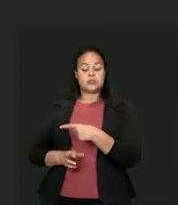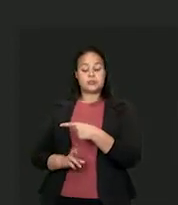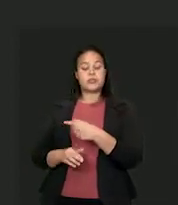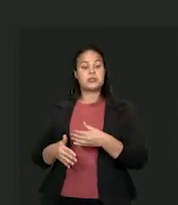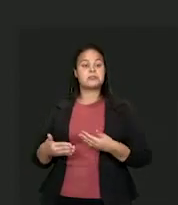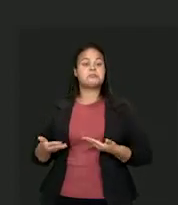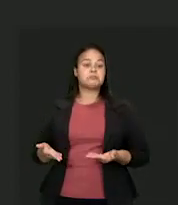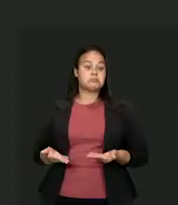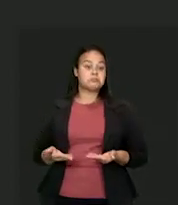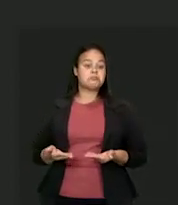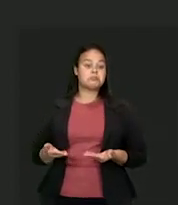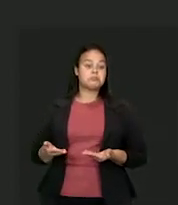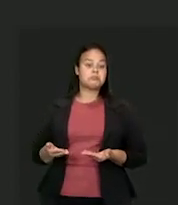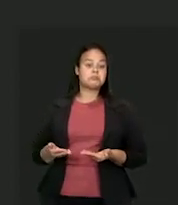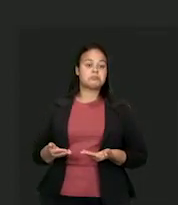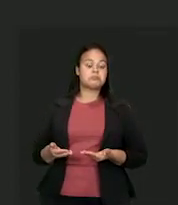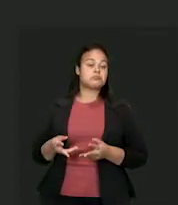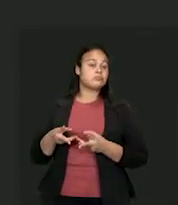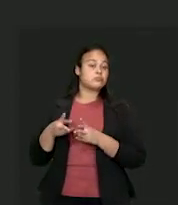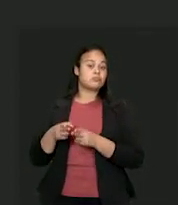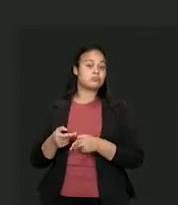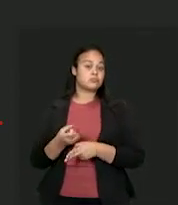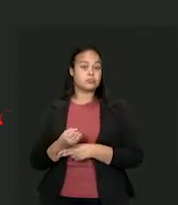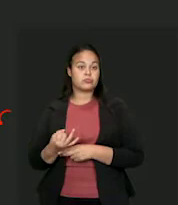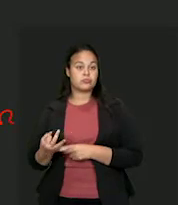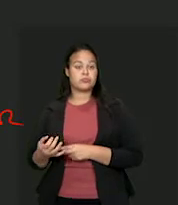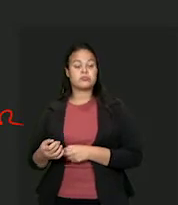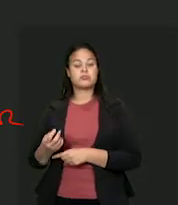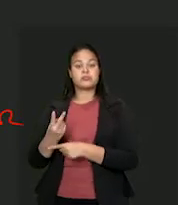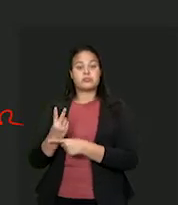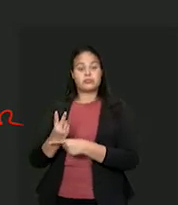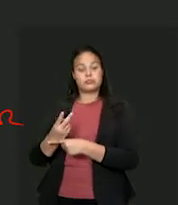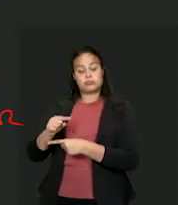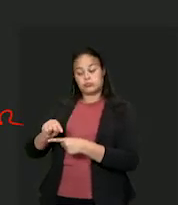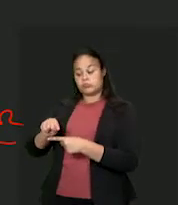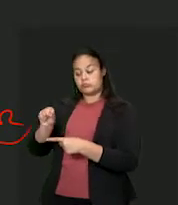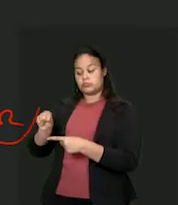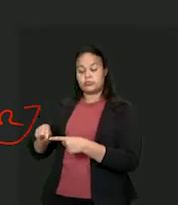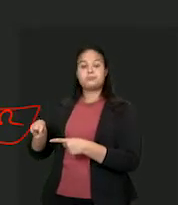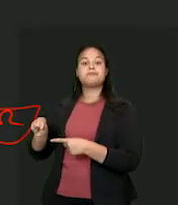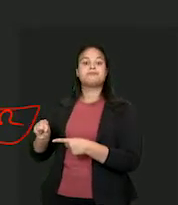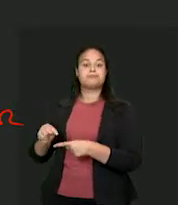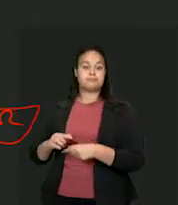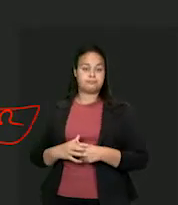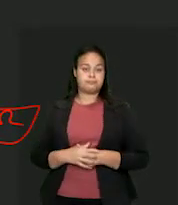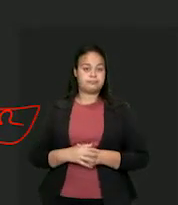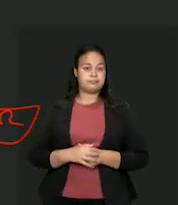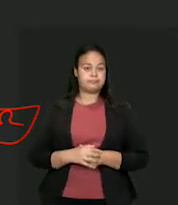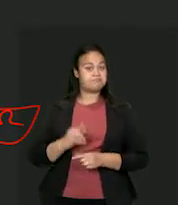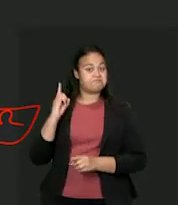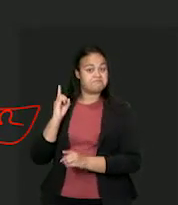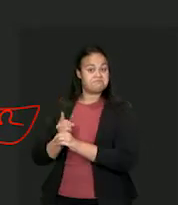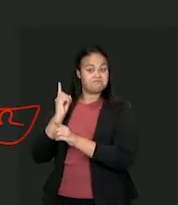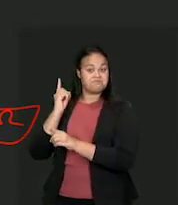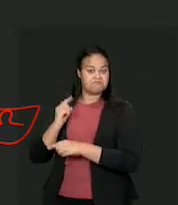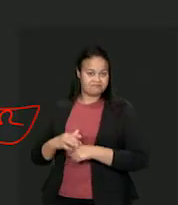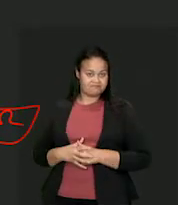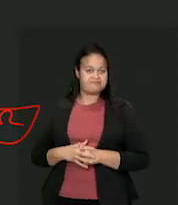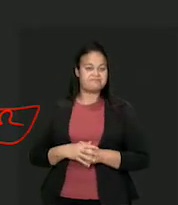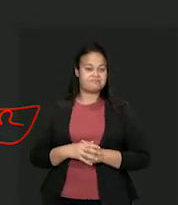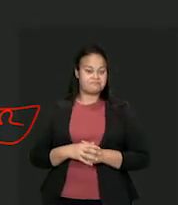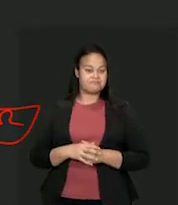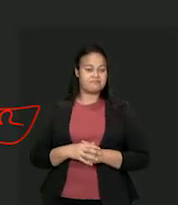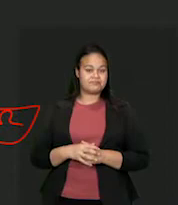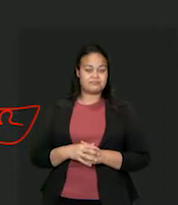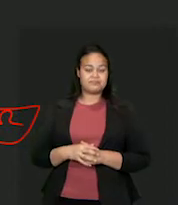então, igual a 2 ohms. Achei o valor da resistência